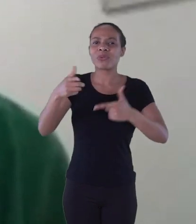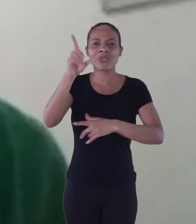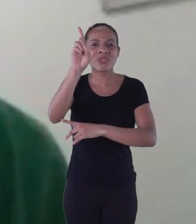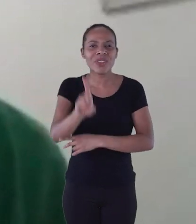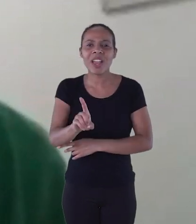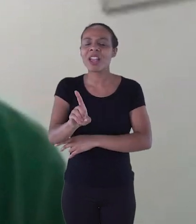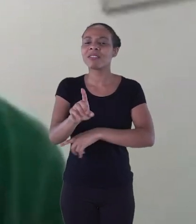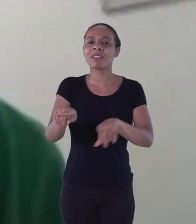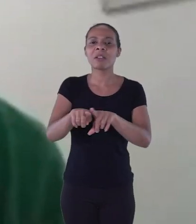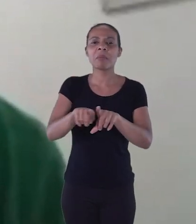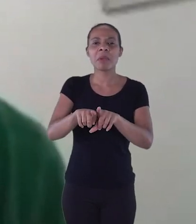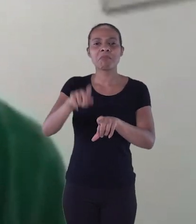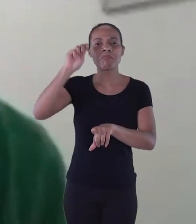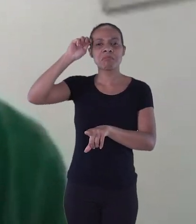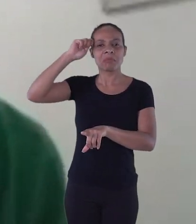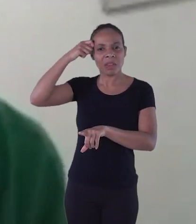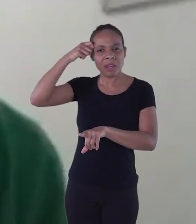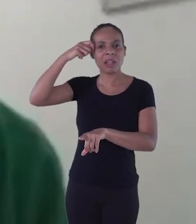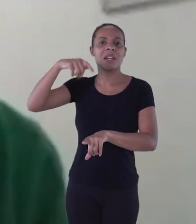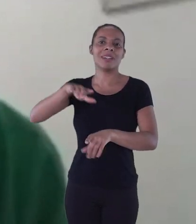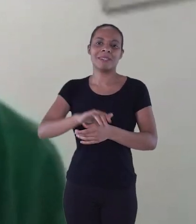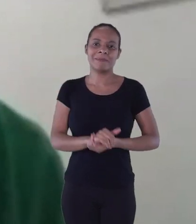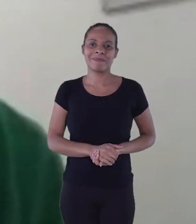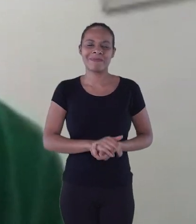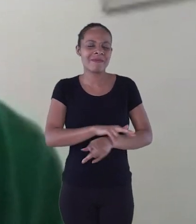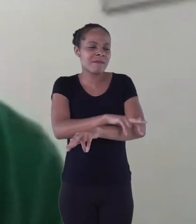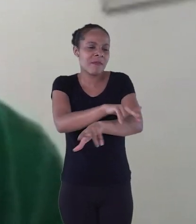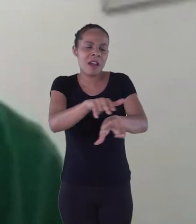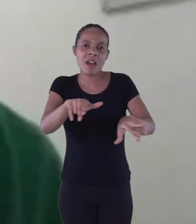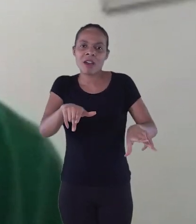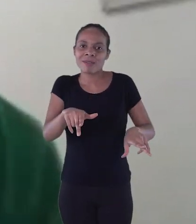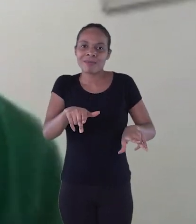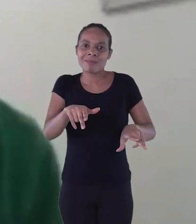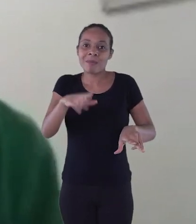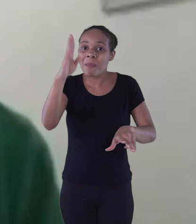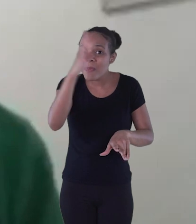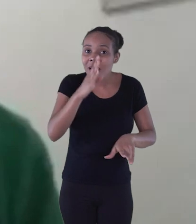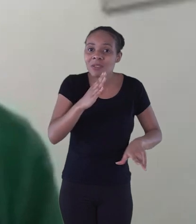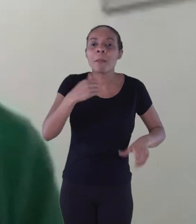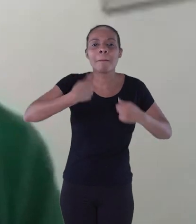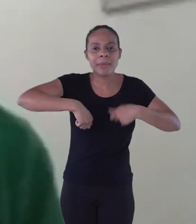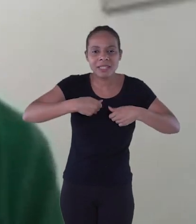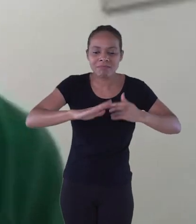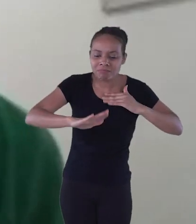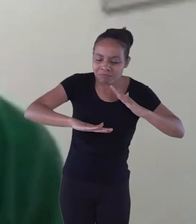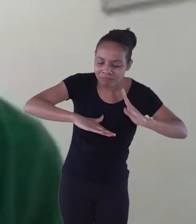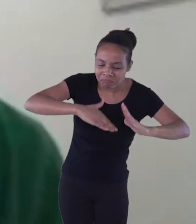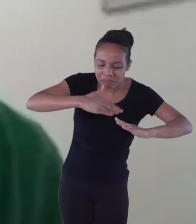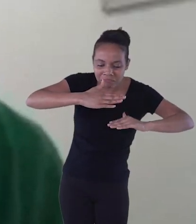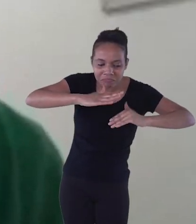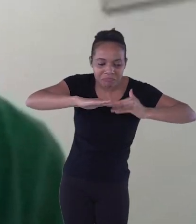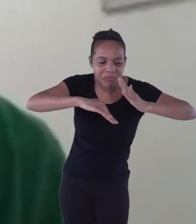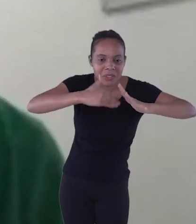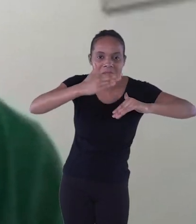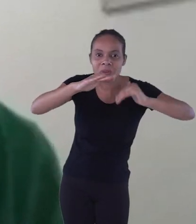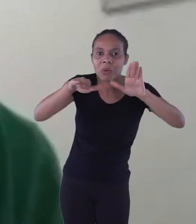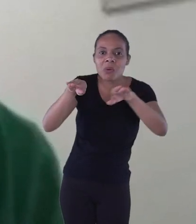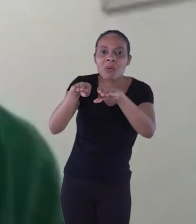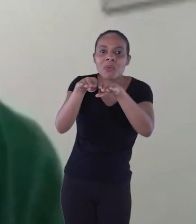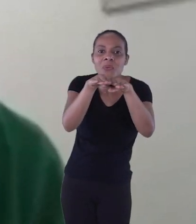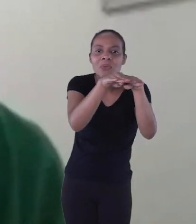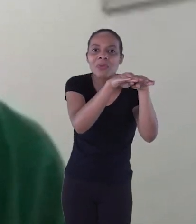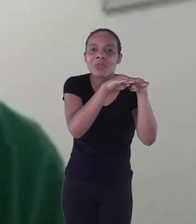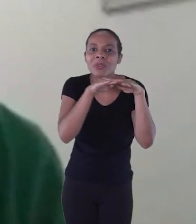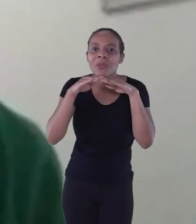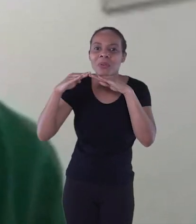quer dizer, um Brasil que tem que ser construído por todos nós sem desigualdade, com diferença, mas sem